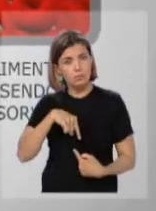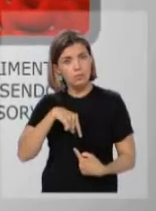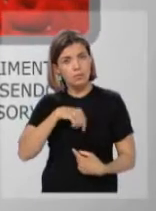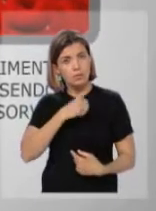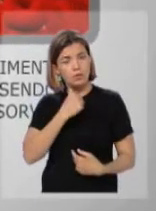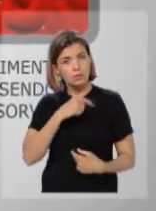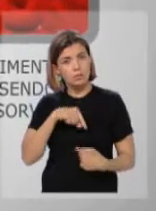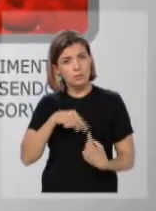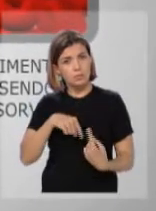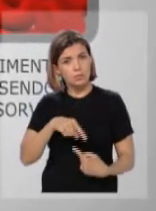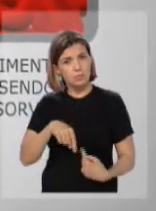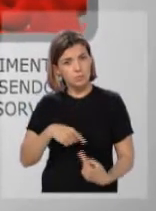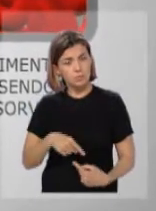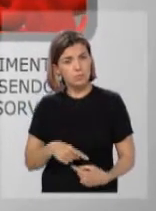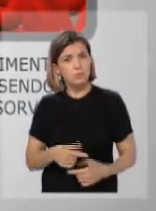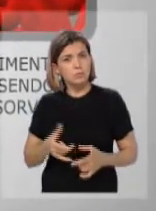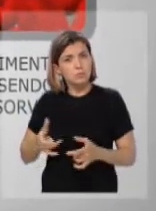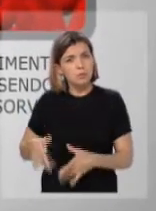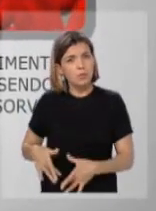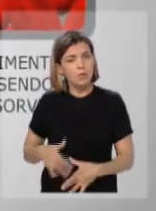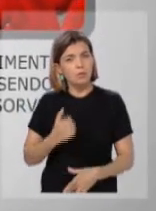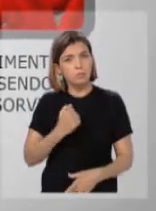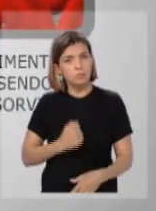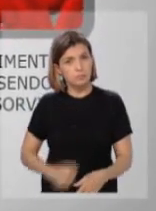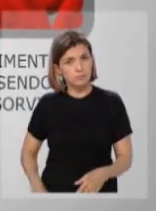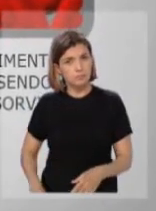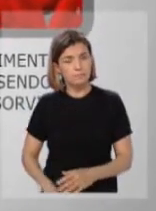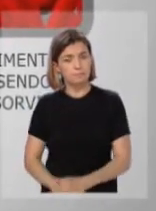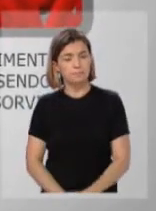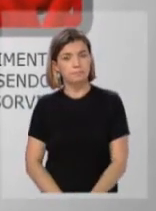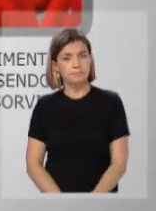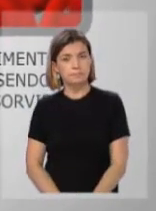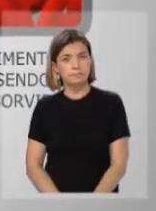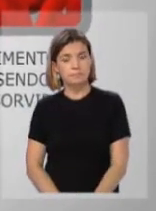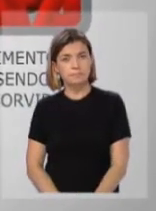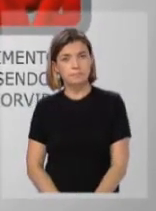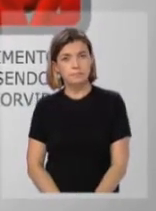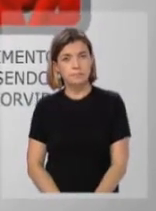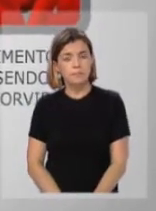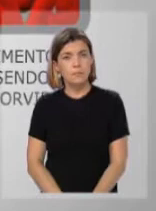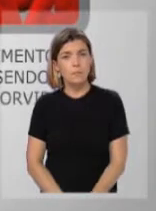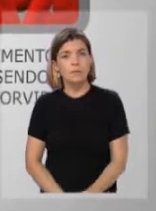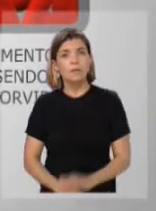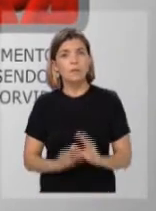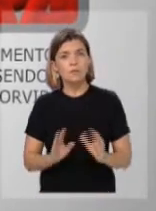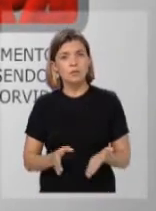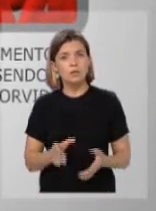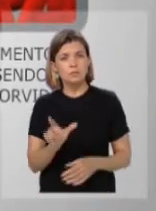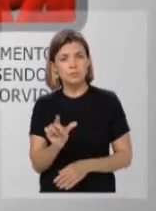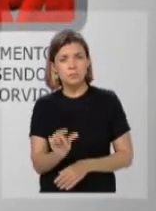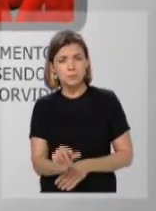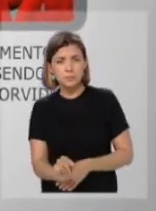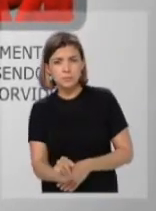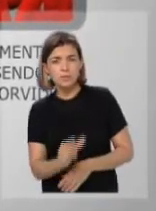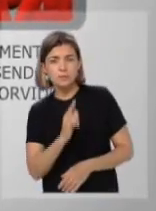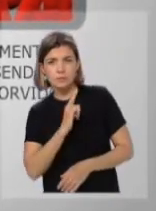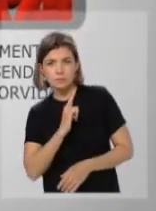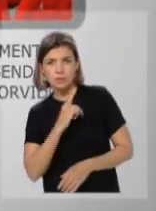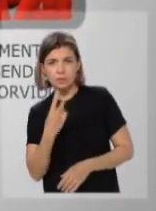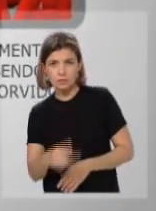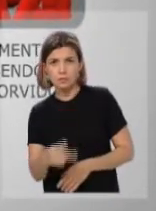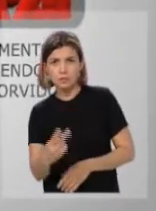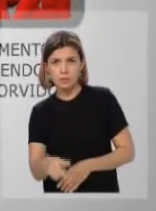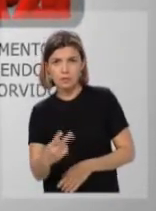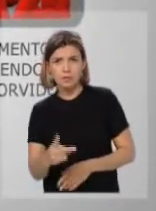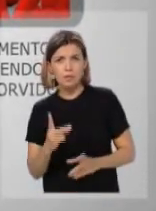sistema digestório, até que os resíduos não aproveitáveis são expelidos pelo ânus. Apesar do seu pequeno tamanho, os